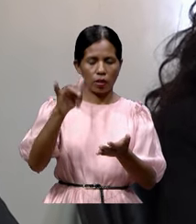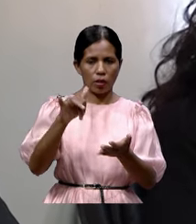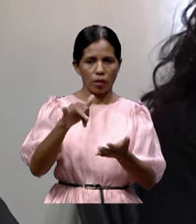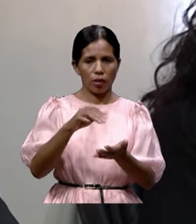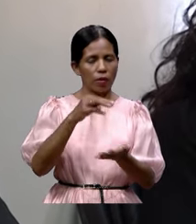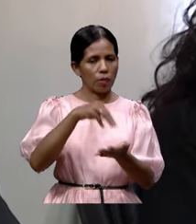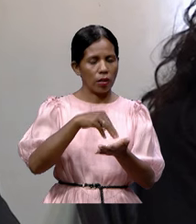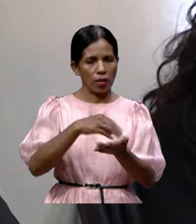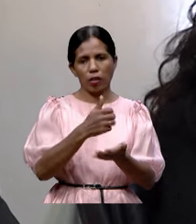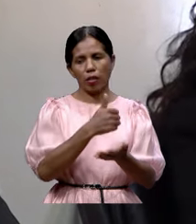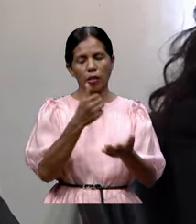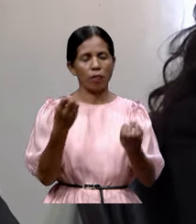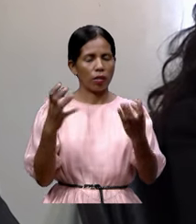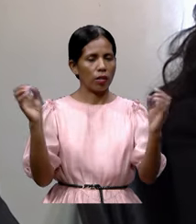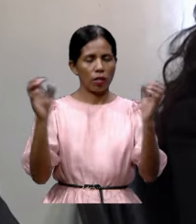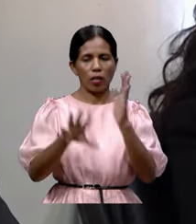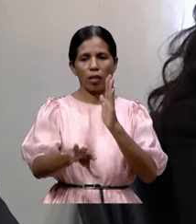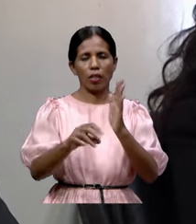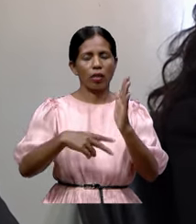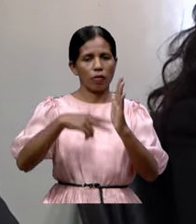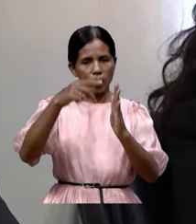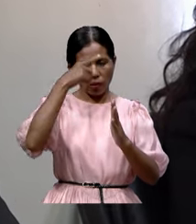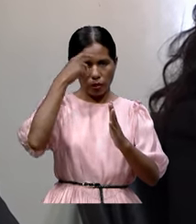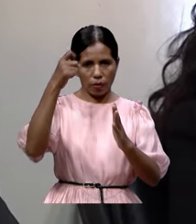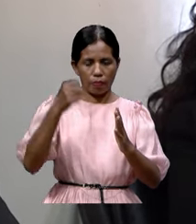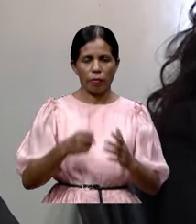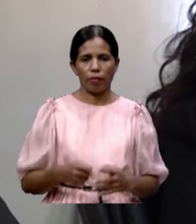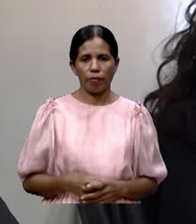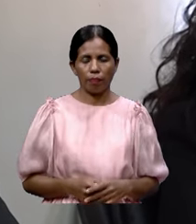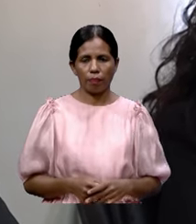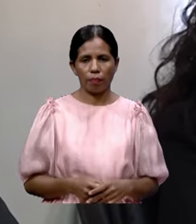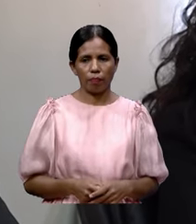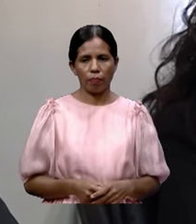barco, mas lá é tão valor, também.